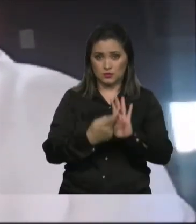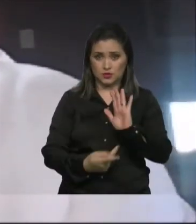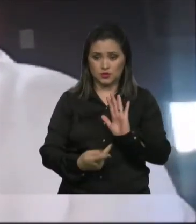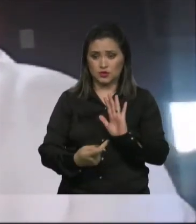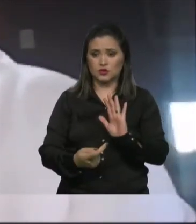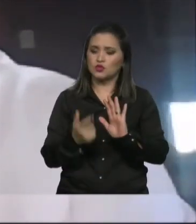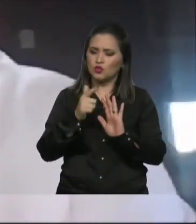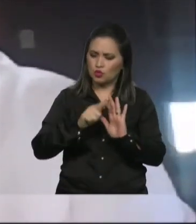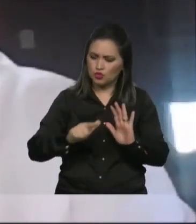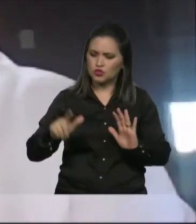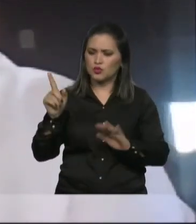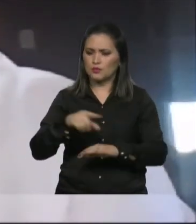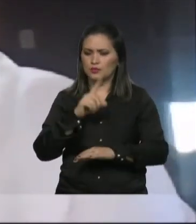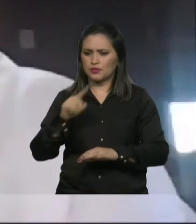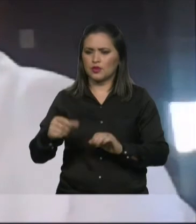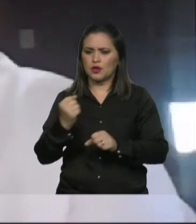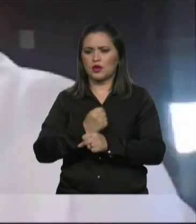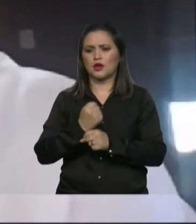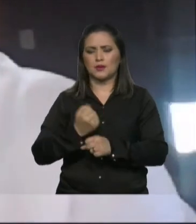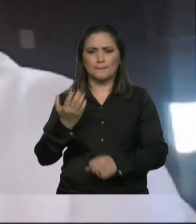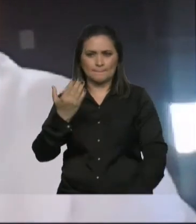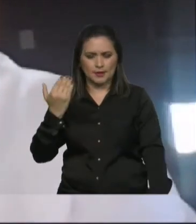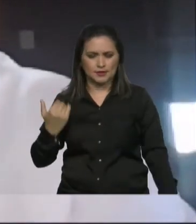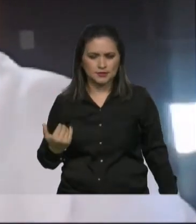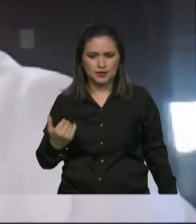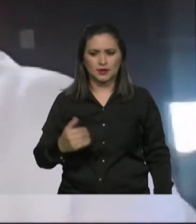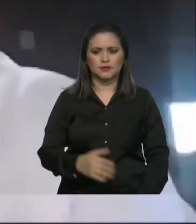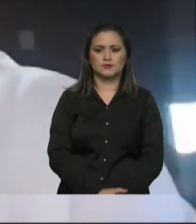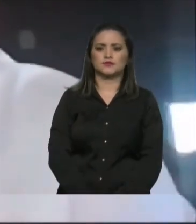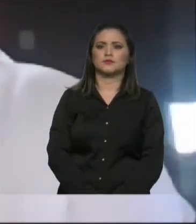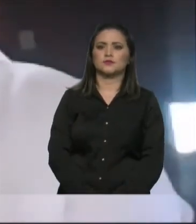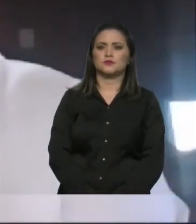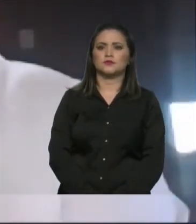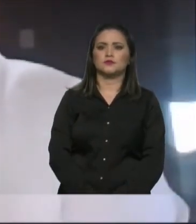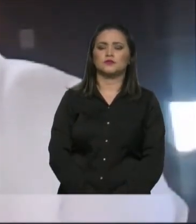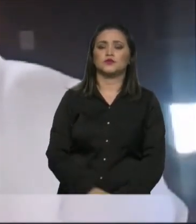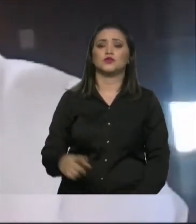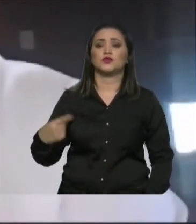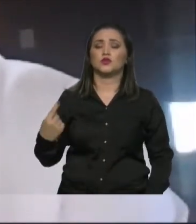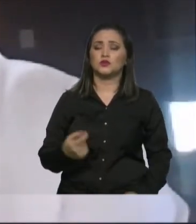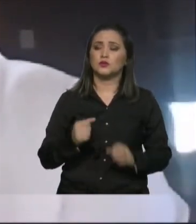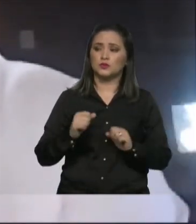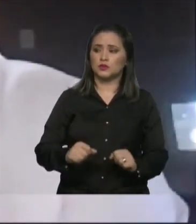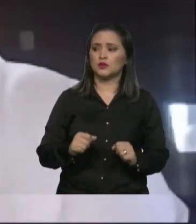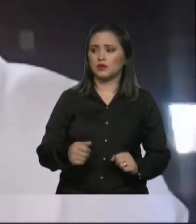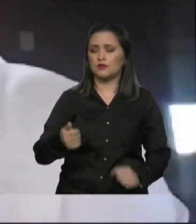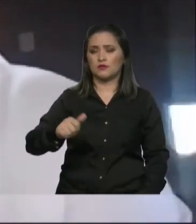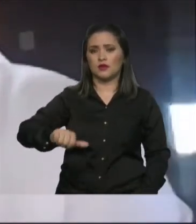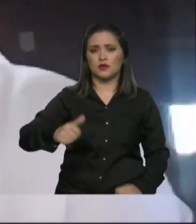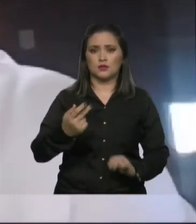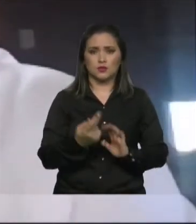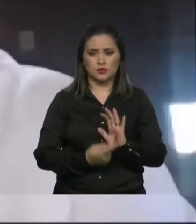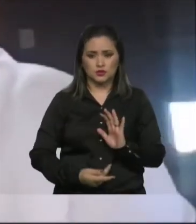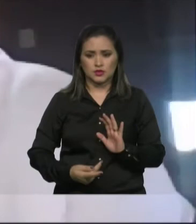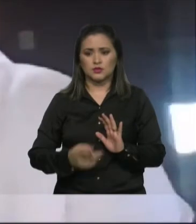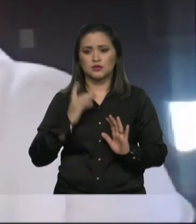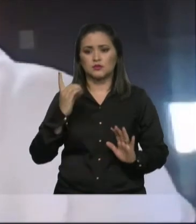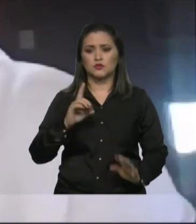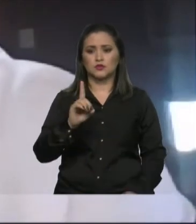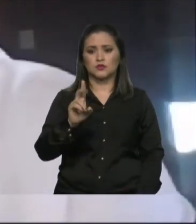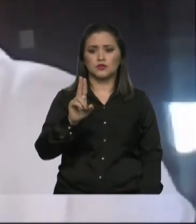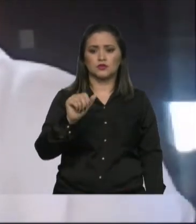Inclusive, nós só pudemos, à época, concluir a apreciação do projeto apresentado pelo deputado Duarte após a apreciação do